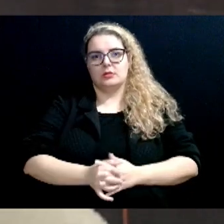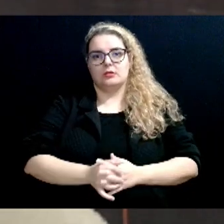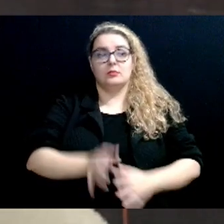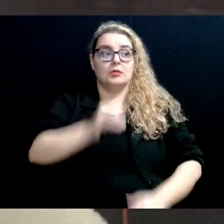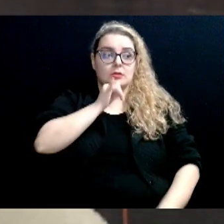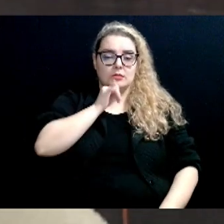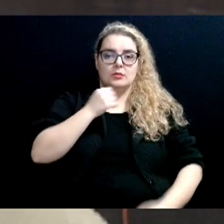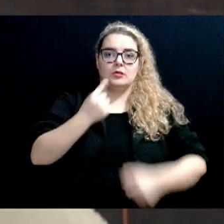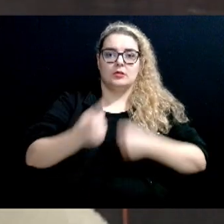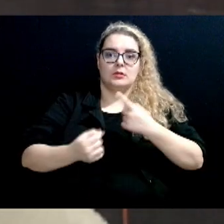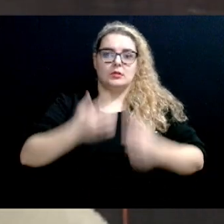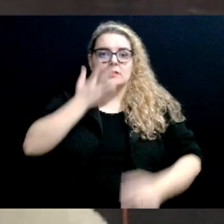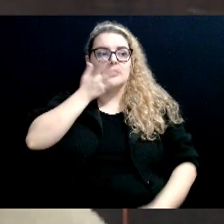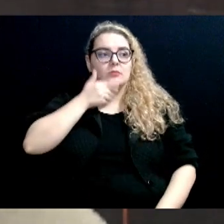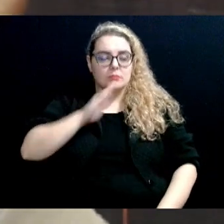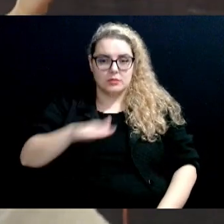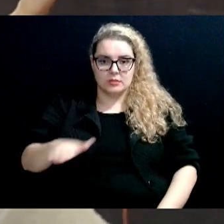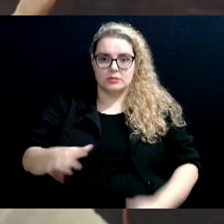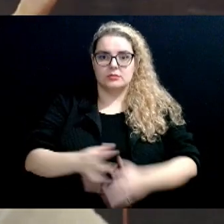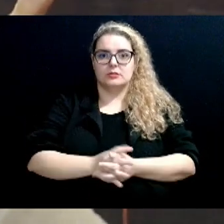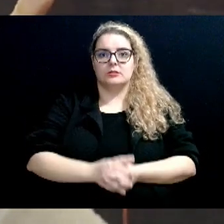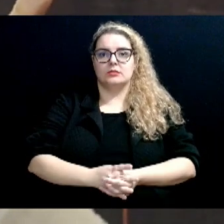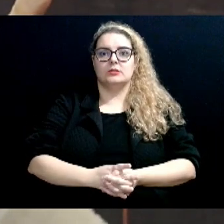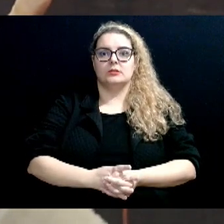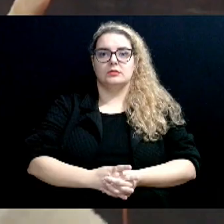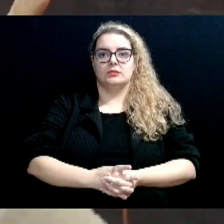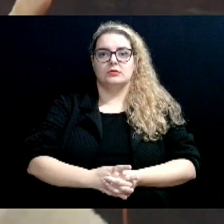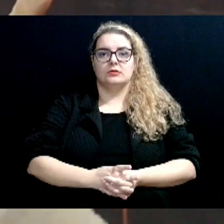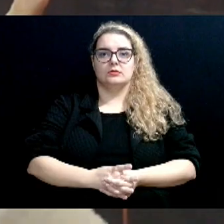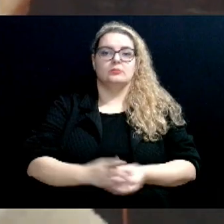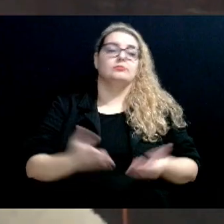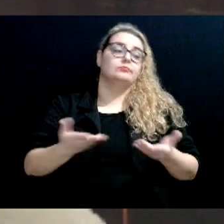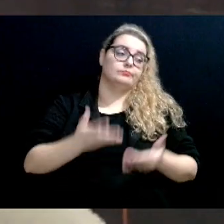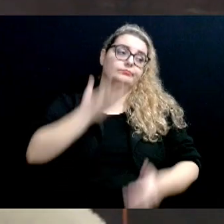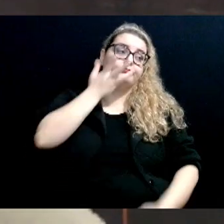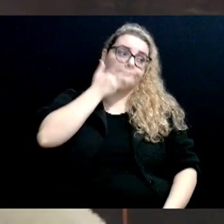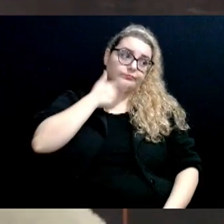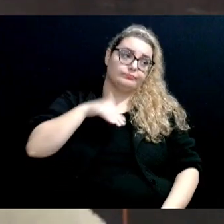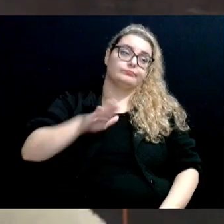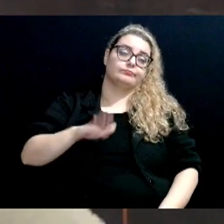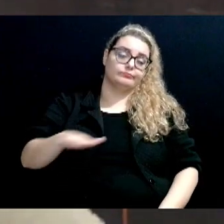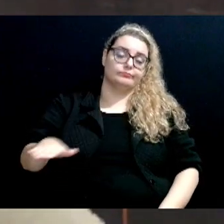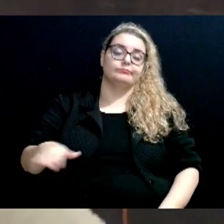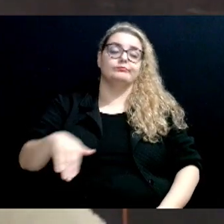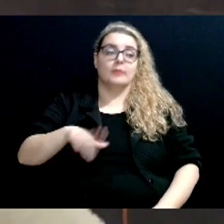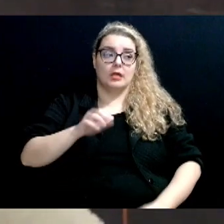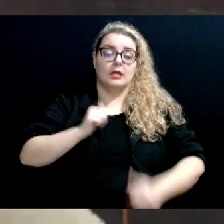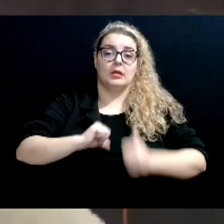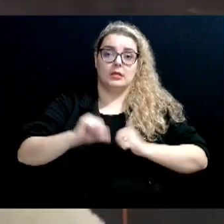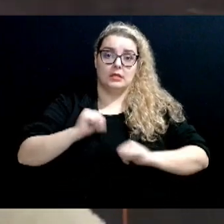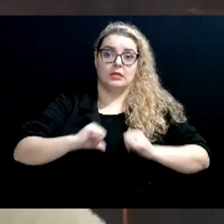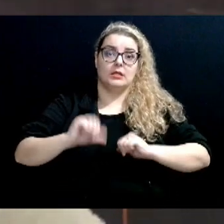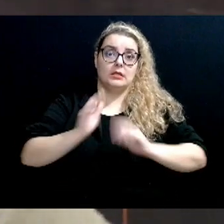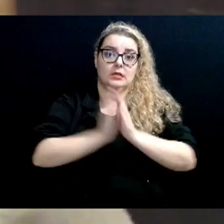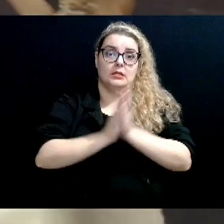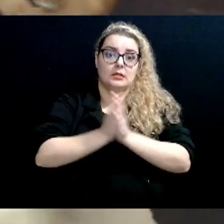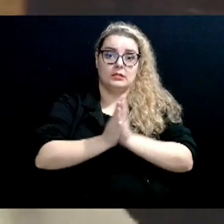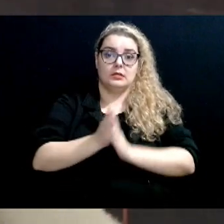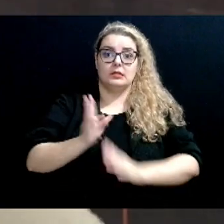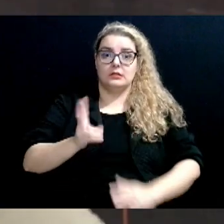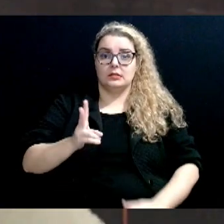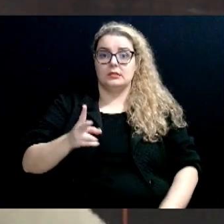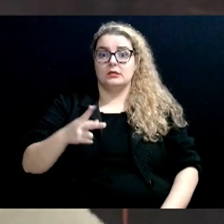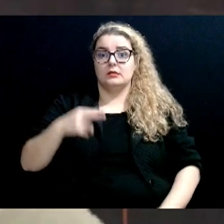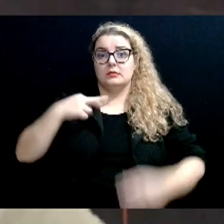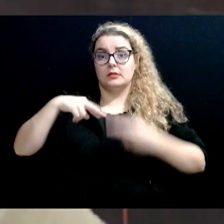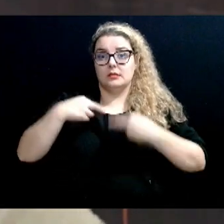crianças, hoje as crianças estão mais ansiosas, né? A gente está falando de memória, eu não sei porque a gente sempre associa memória a